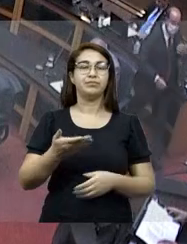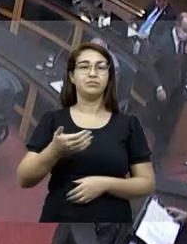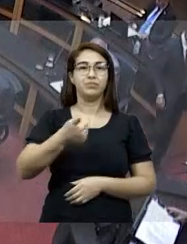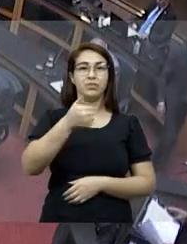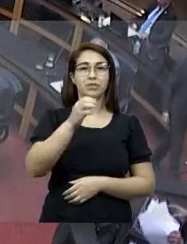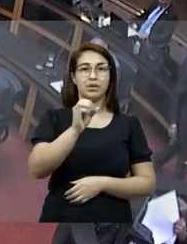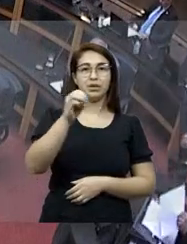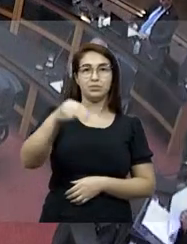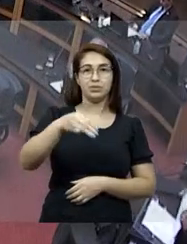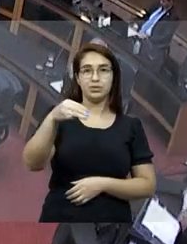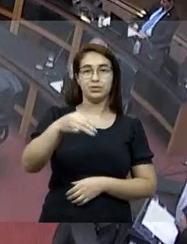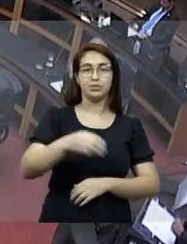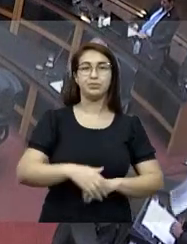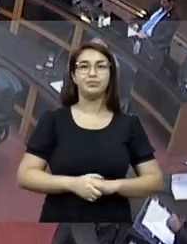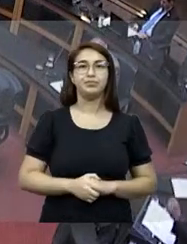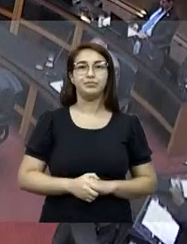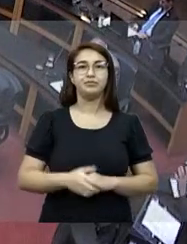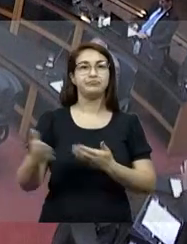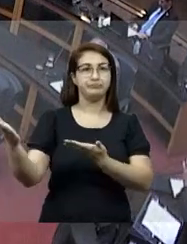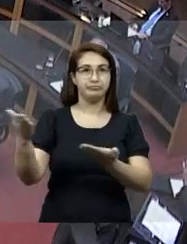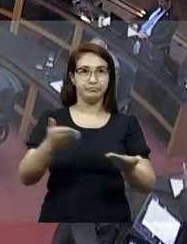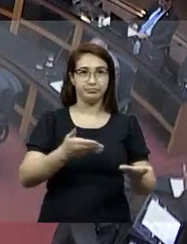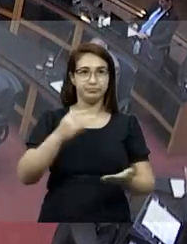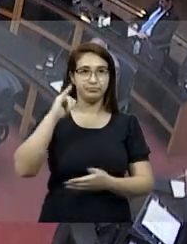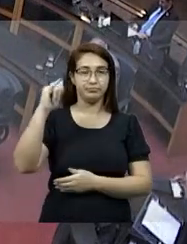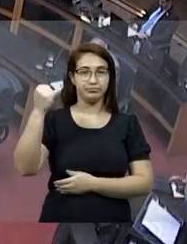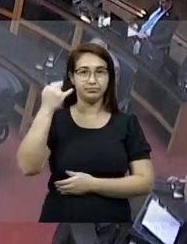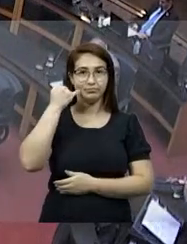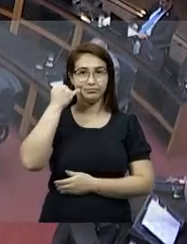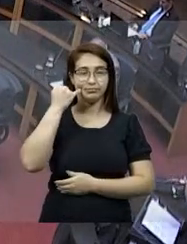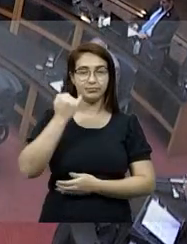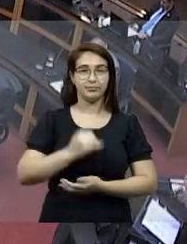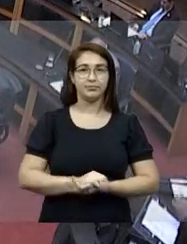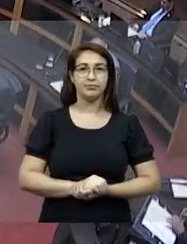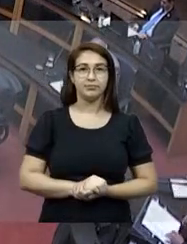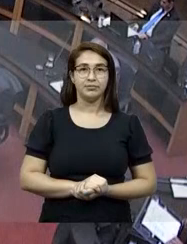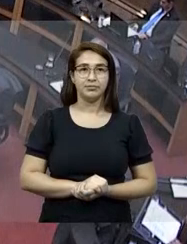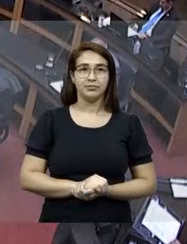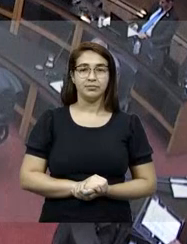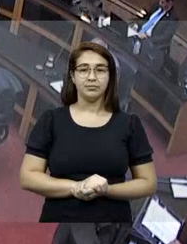minutos. Com a palavra, deputado Gessé Lopes.